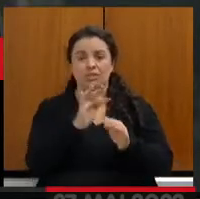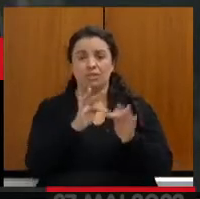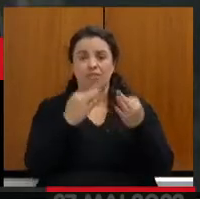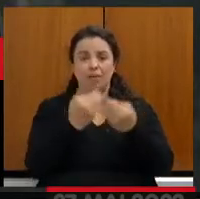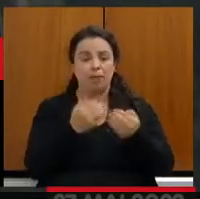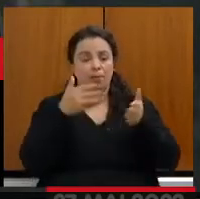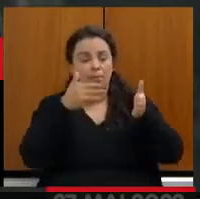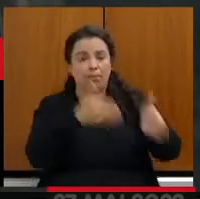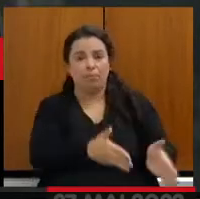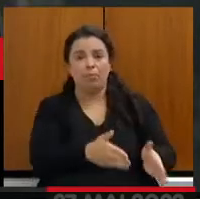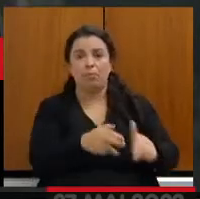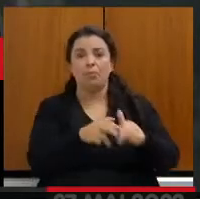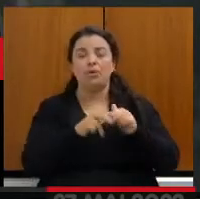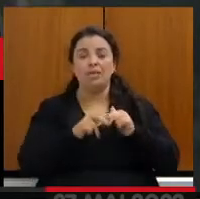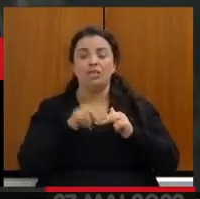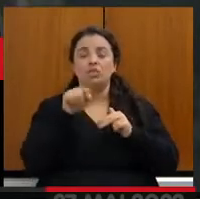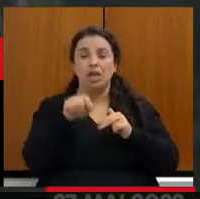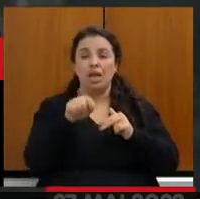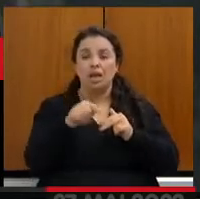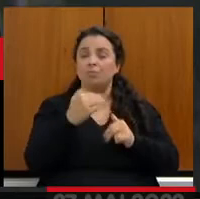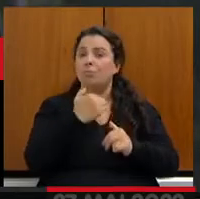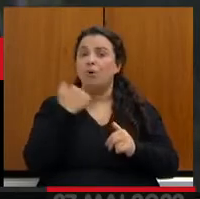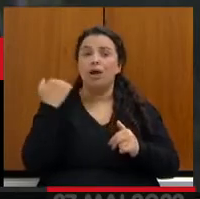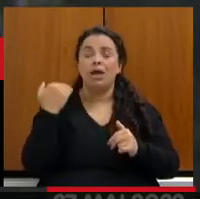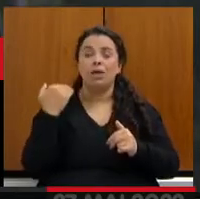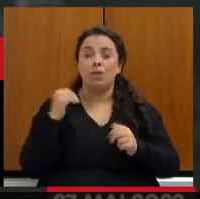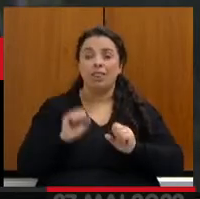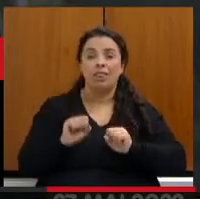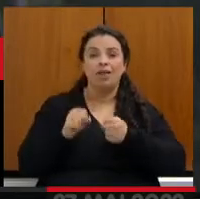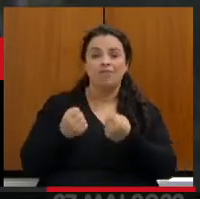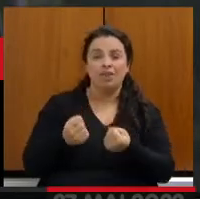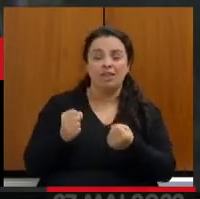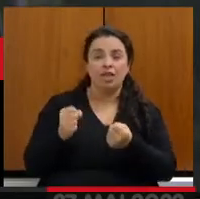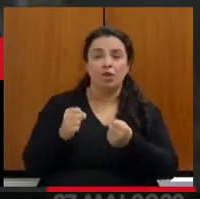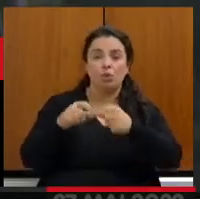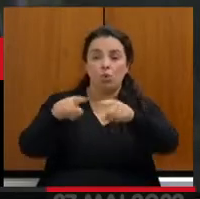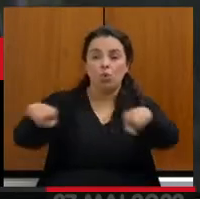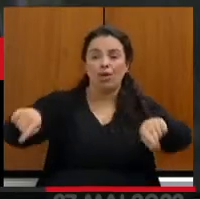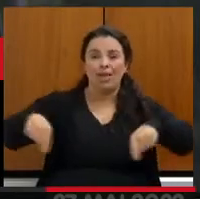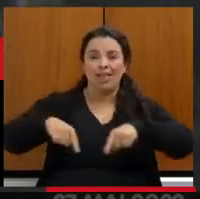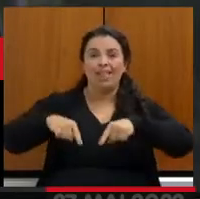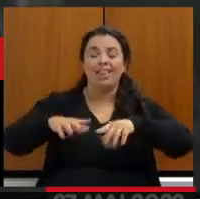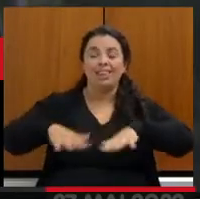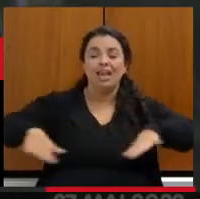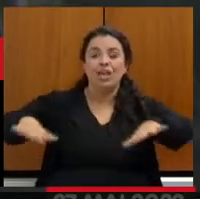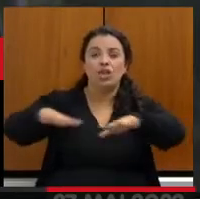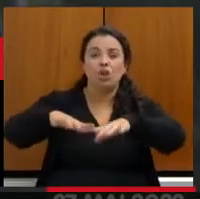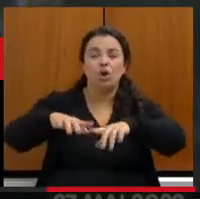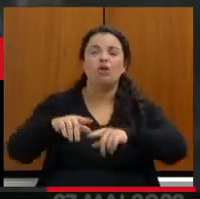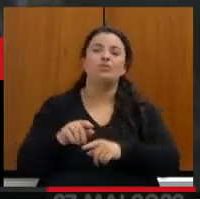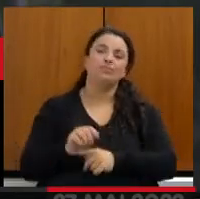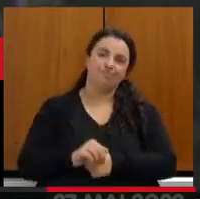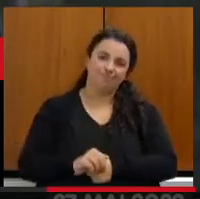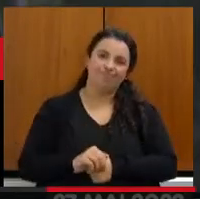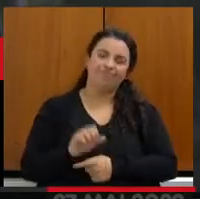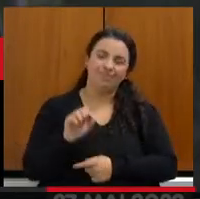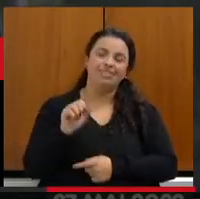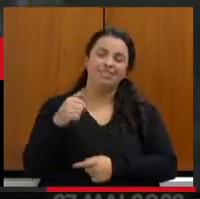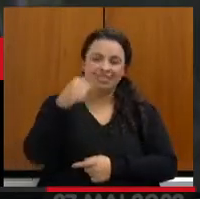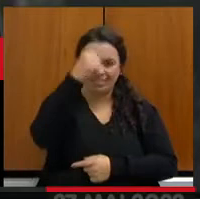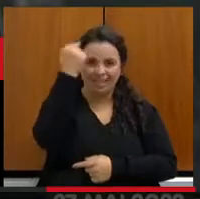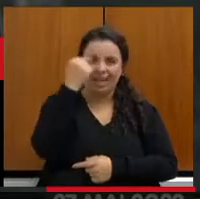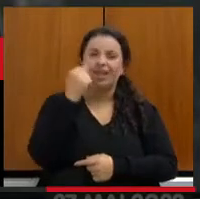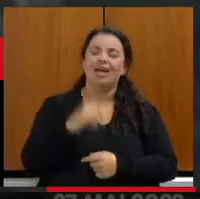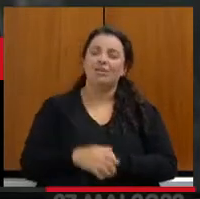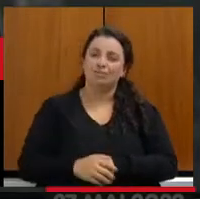mortos defendendo os seus territórios sagrado a e agora depois de tanto tempo